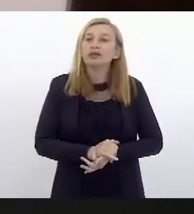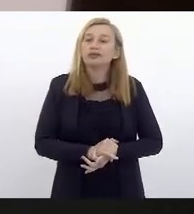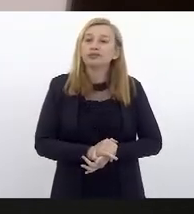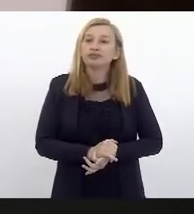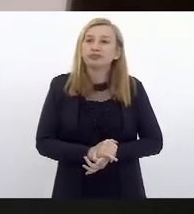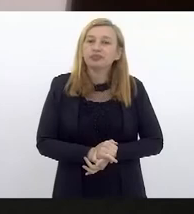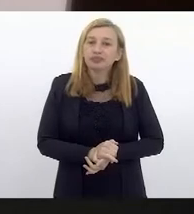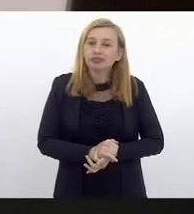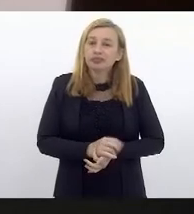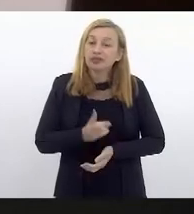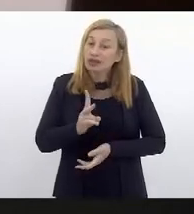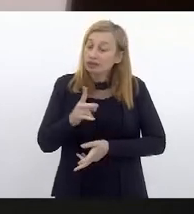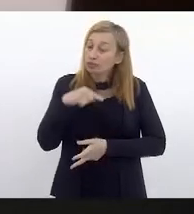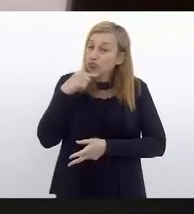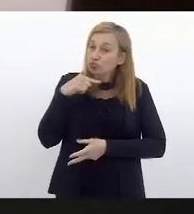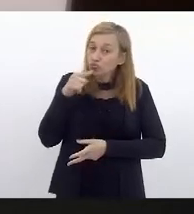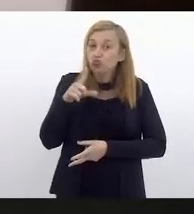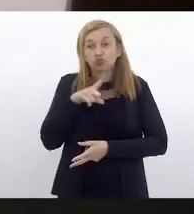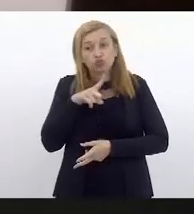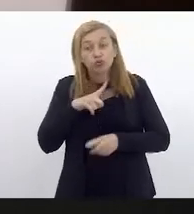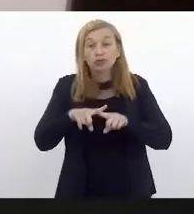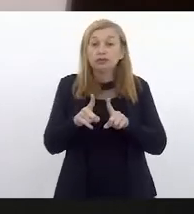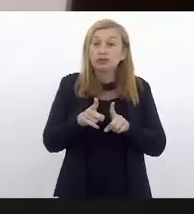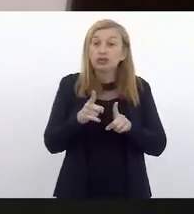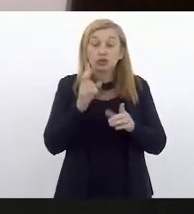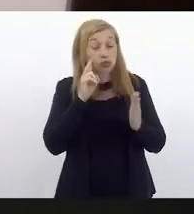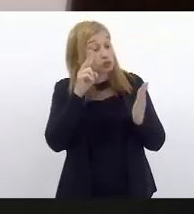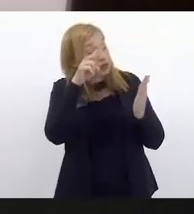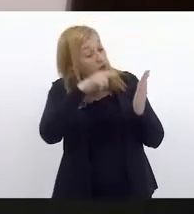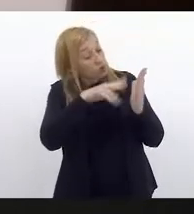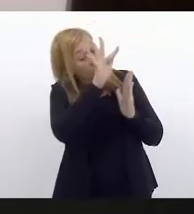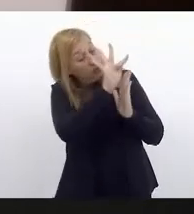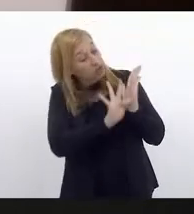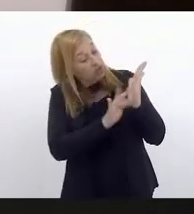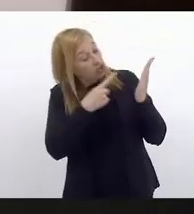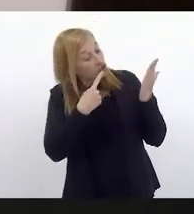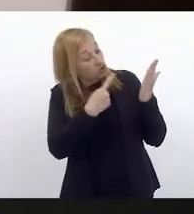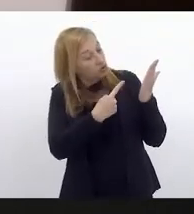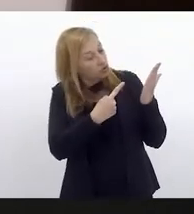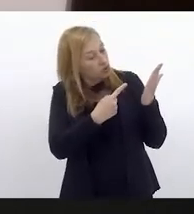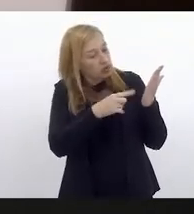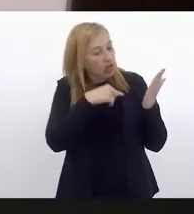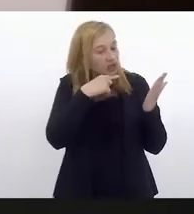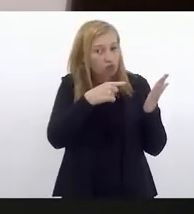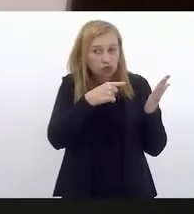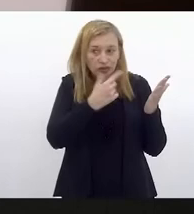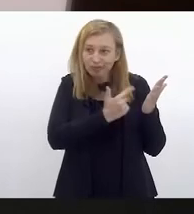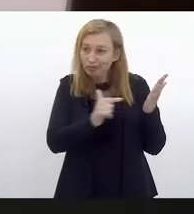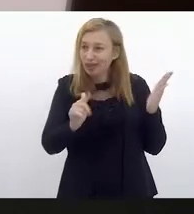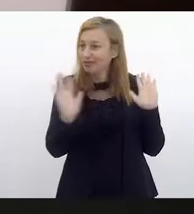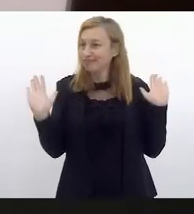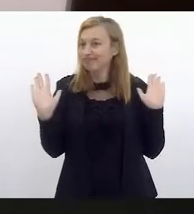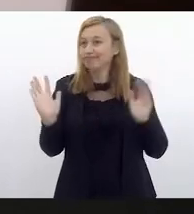resta sempre ter dúvida, mas quando se vai ao texto, a dúvida cai. Bom,